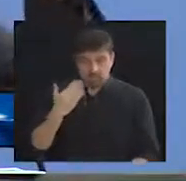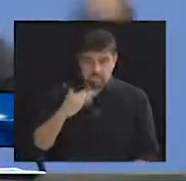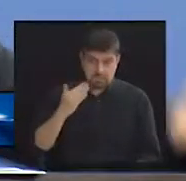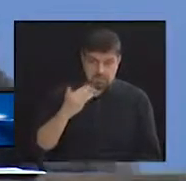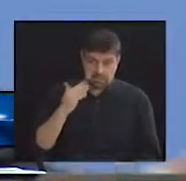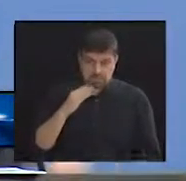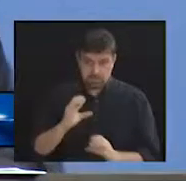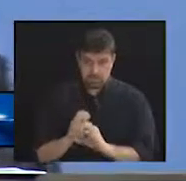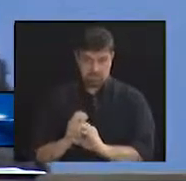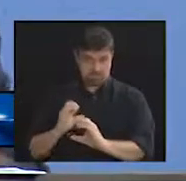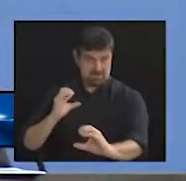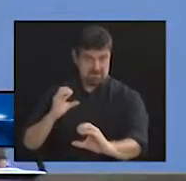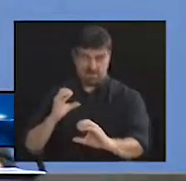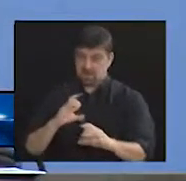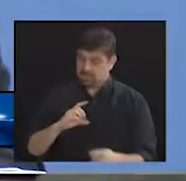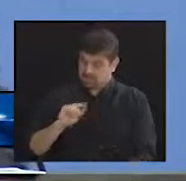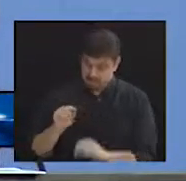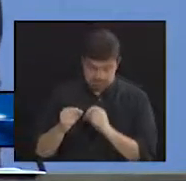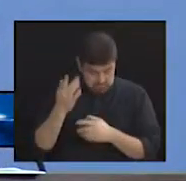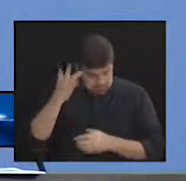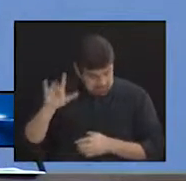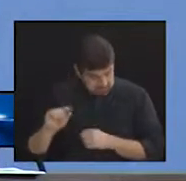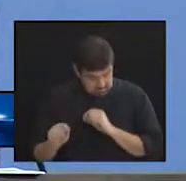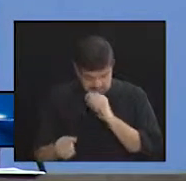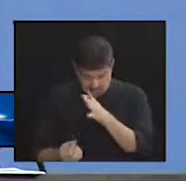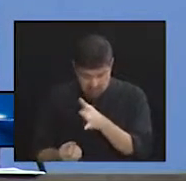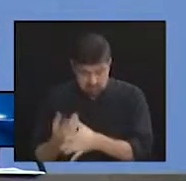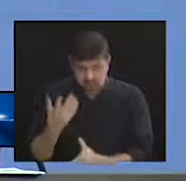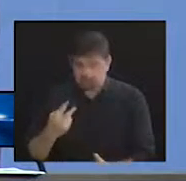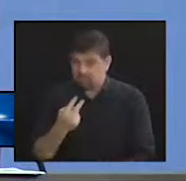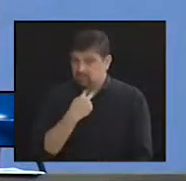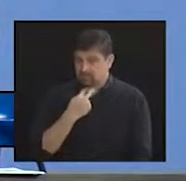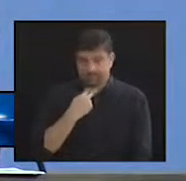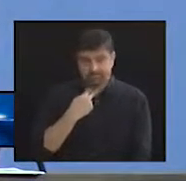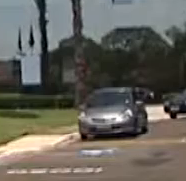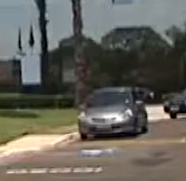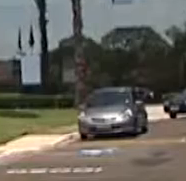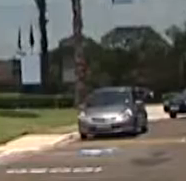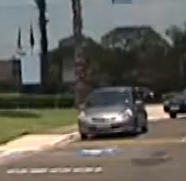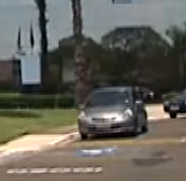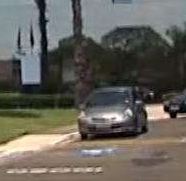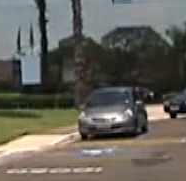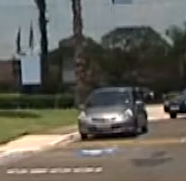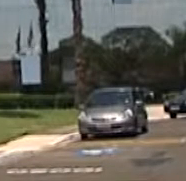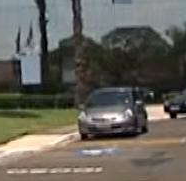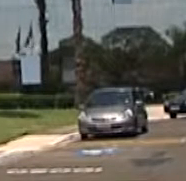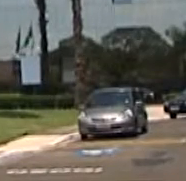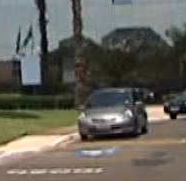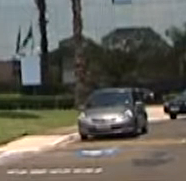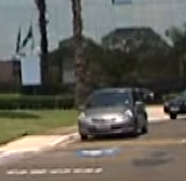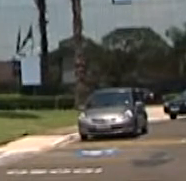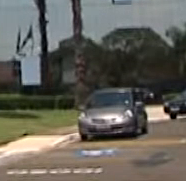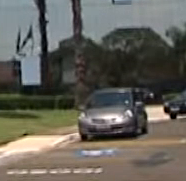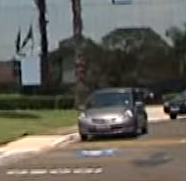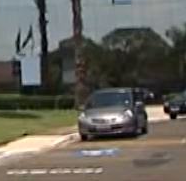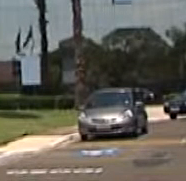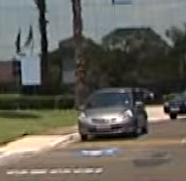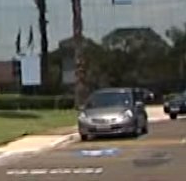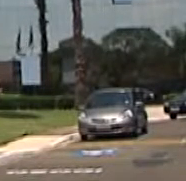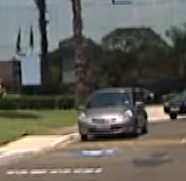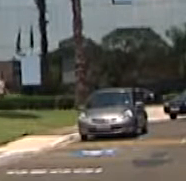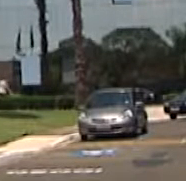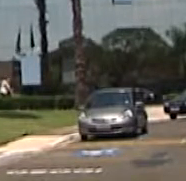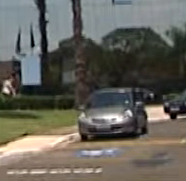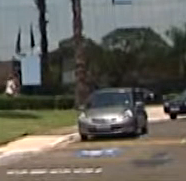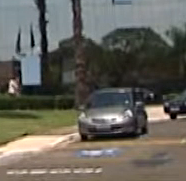no tratamento em alguma das coisas é que não poderia ter falhado falhou em nota à sanasa informou que